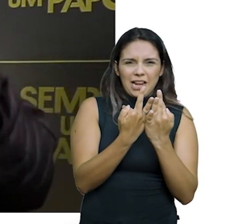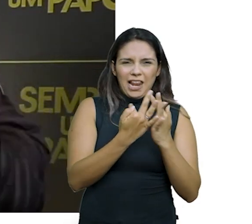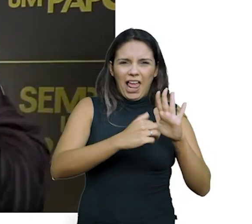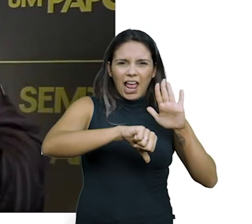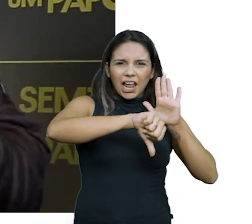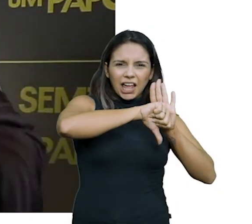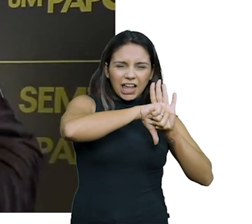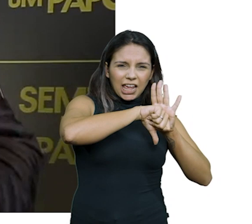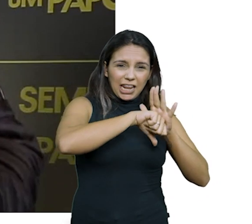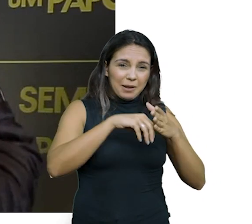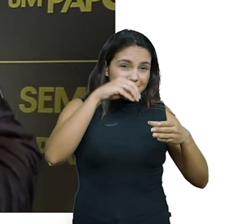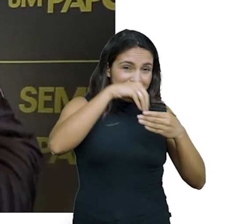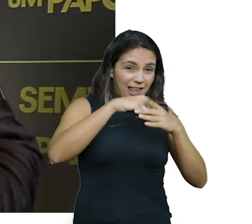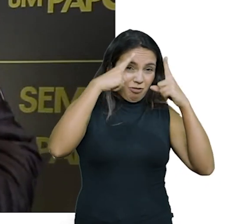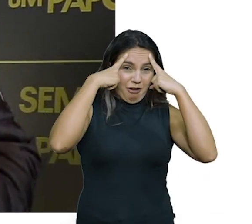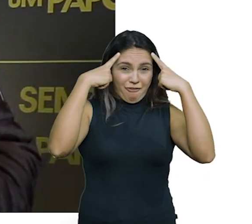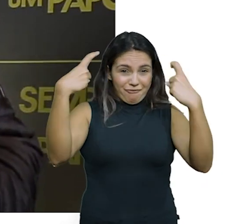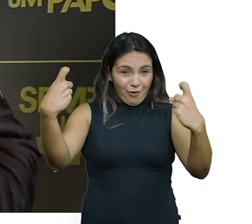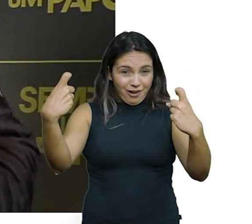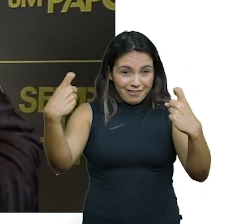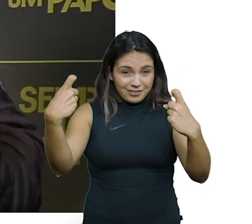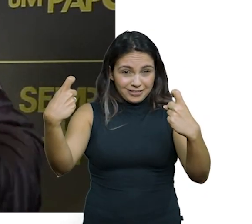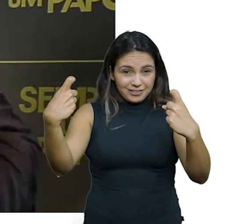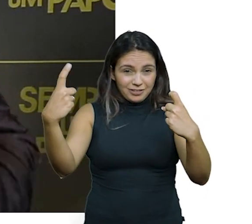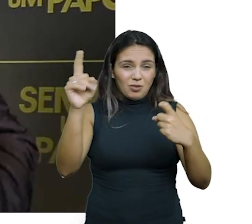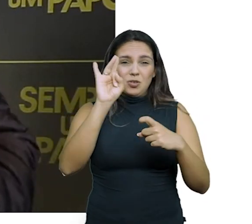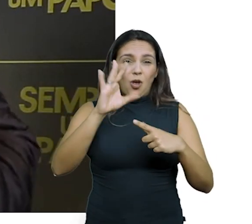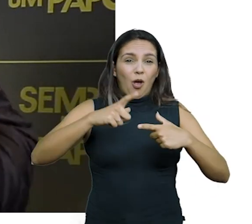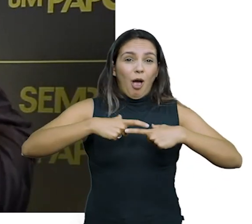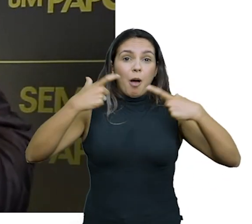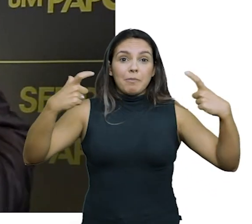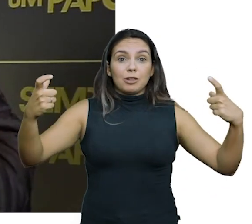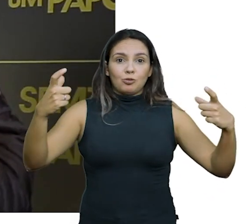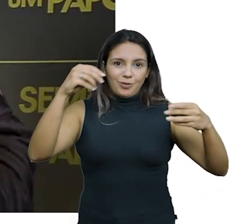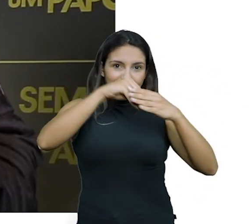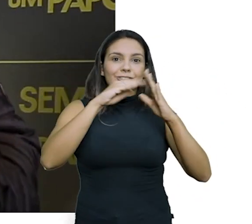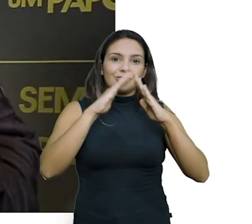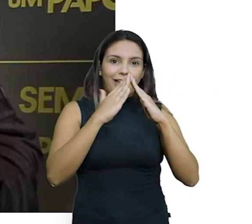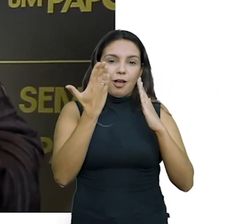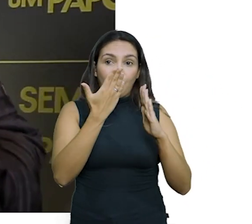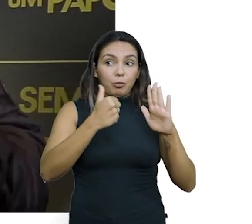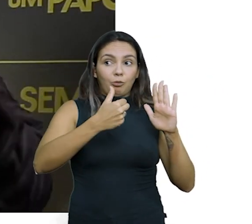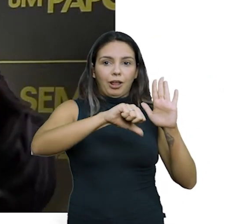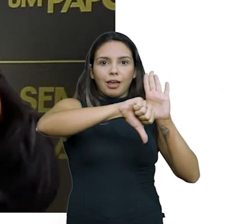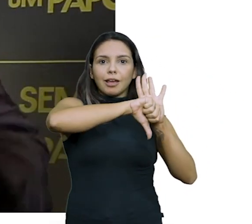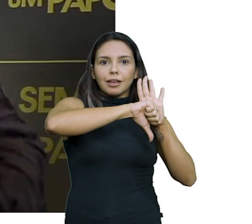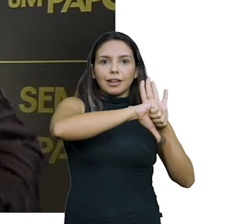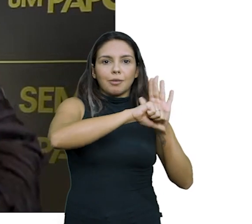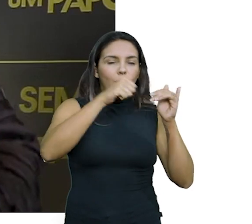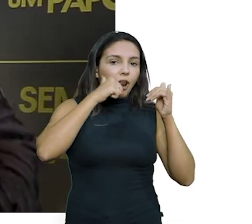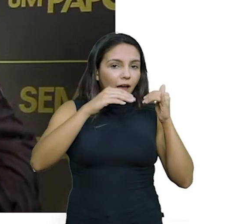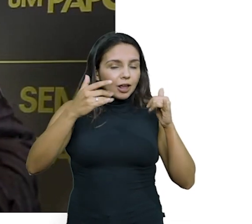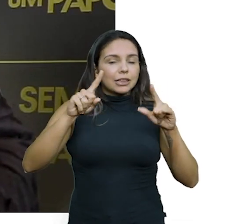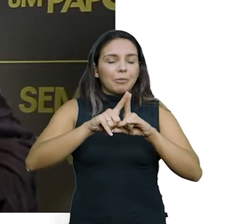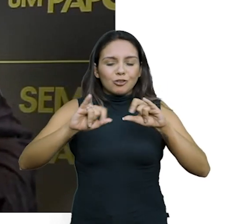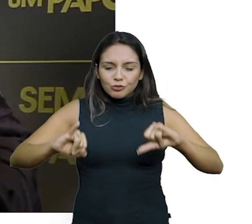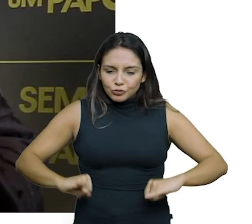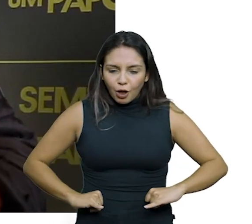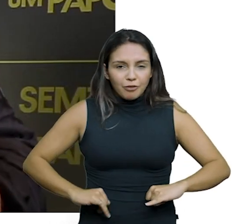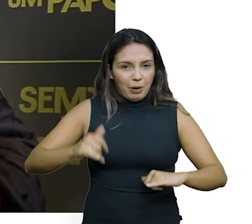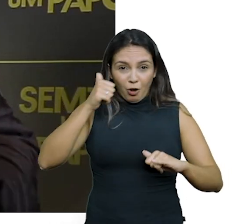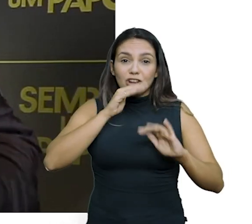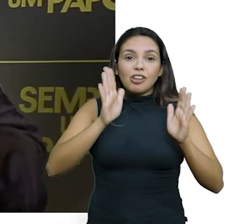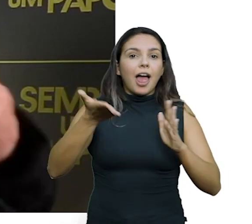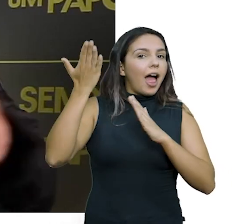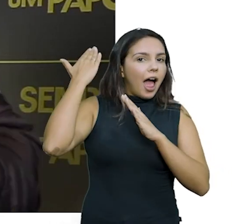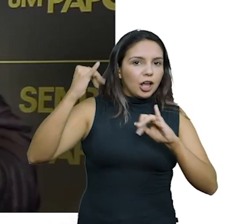fratricídio, a violência doméstica, não só aumentou, como a mulher que já sofria muito com relação aos seus